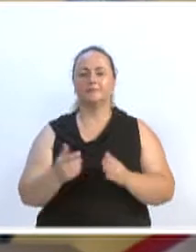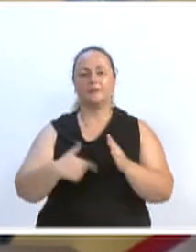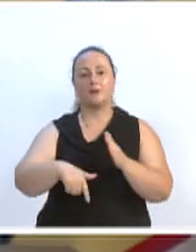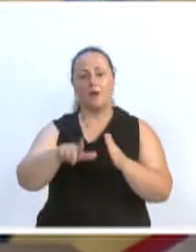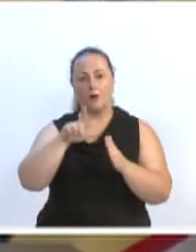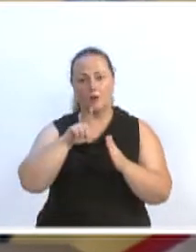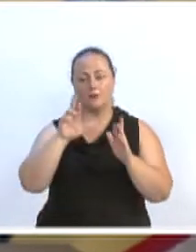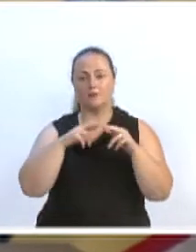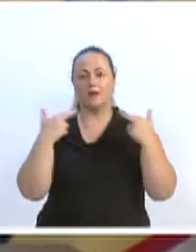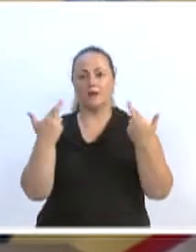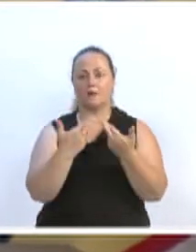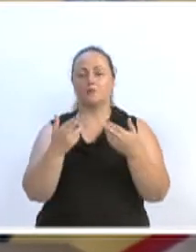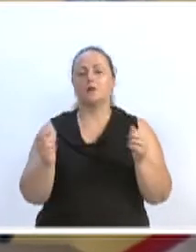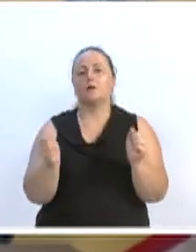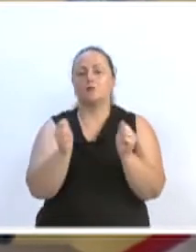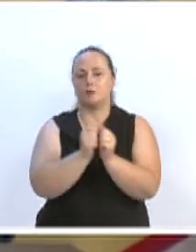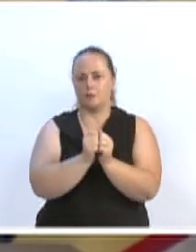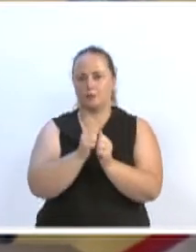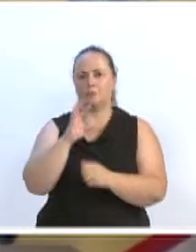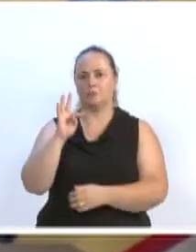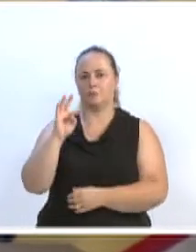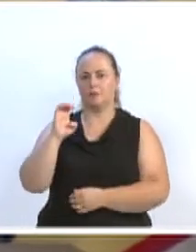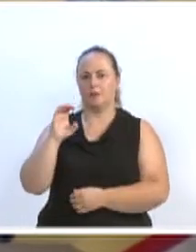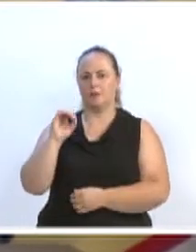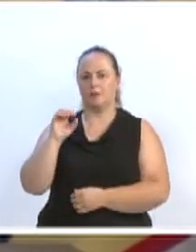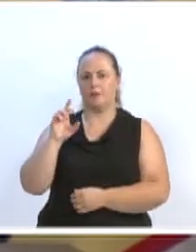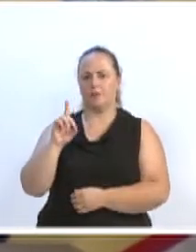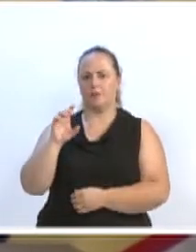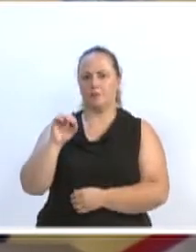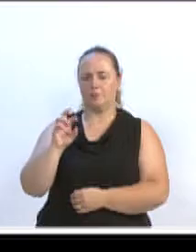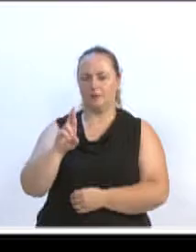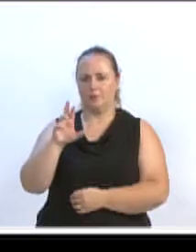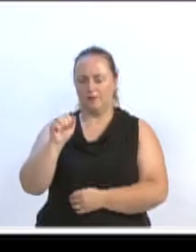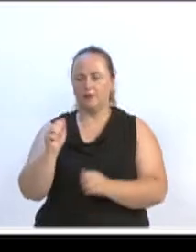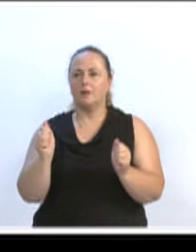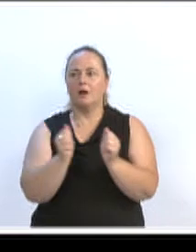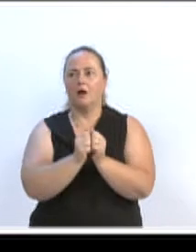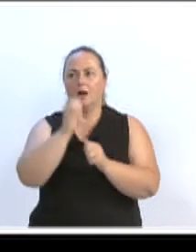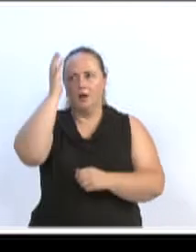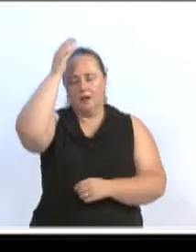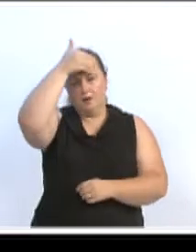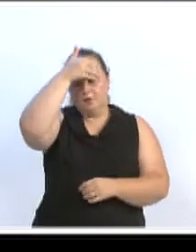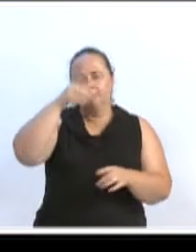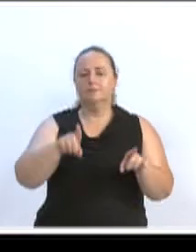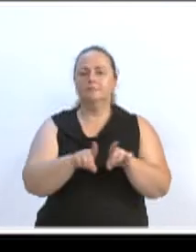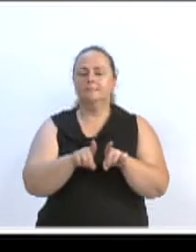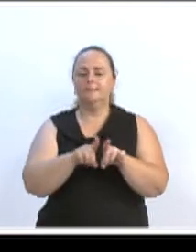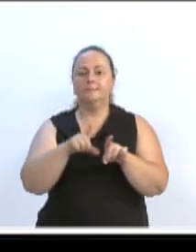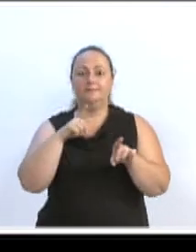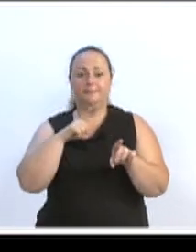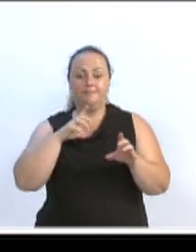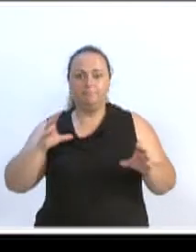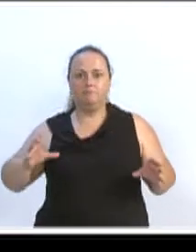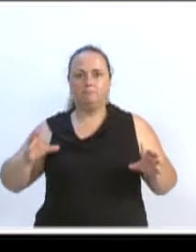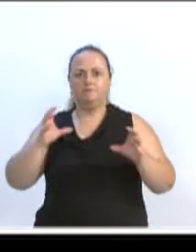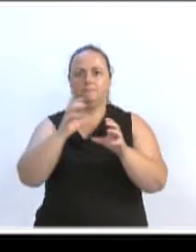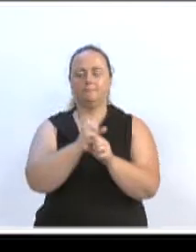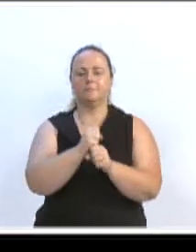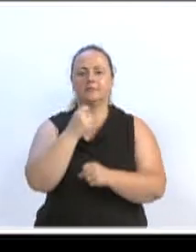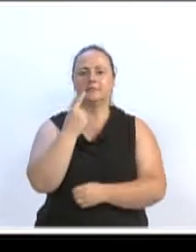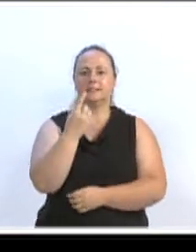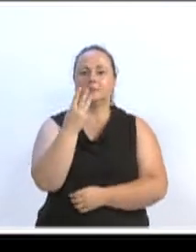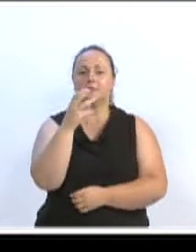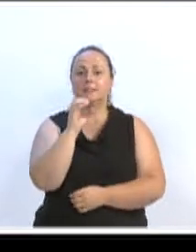reunião na teodoro klein juntamente com o vice prefeito da cidade onde nós tivemos a presença maciça de 130 pessoas e moradores que lá estão